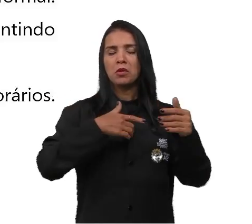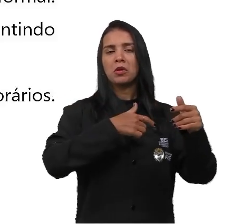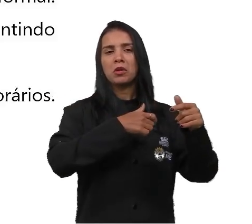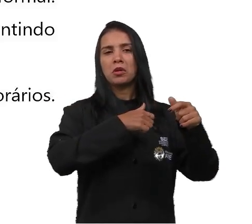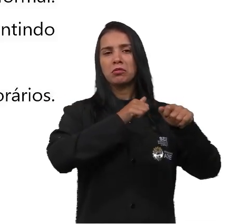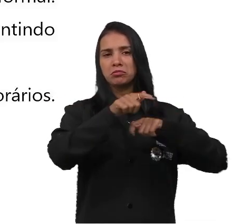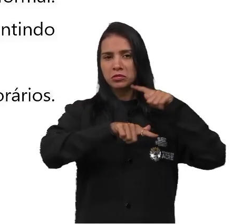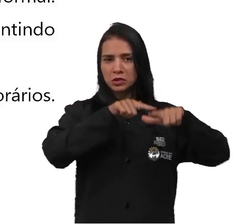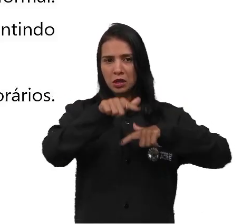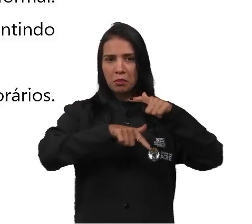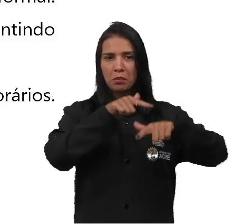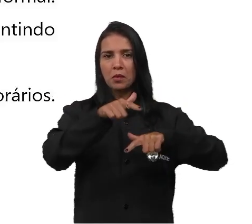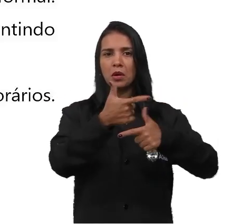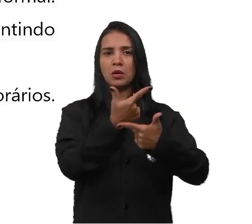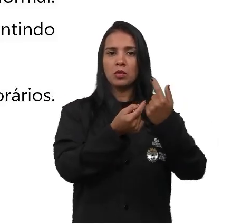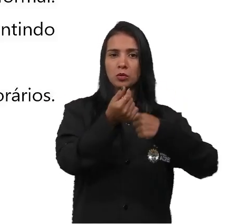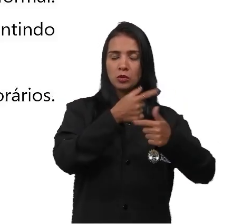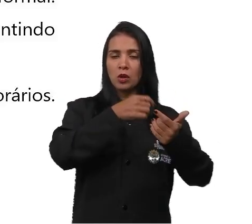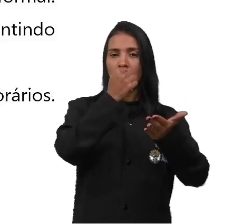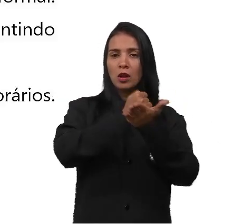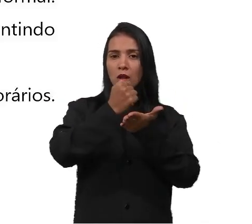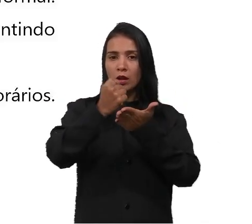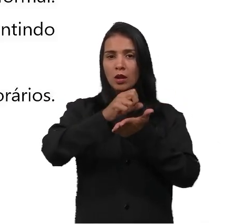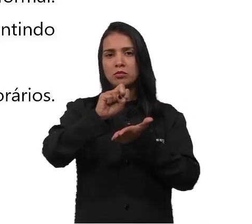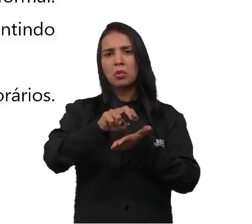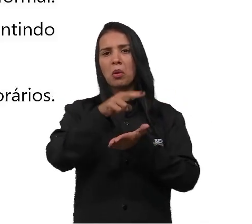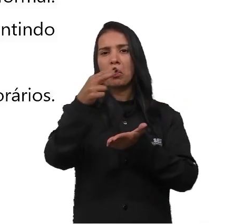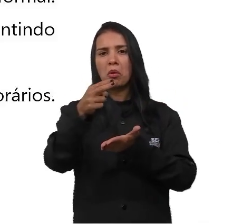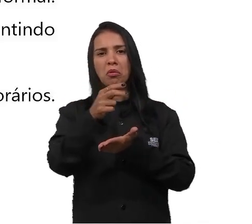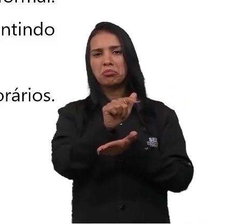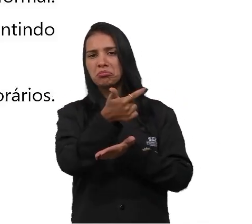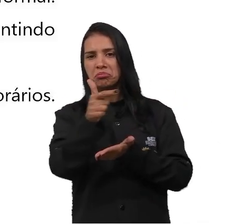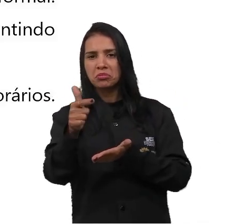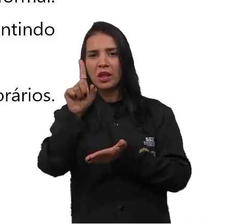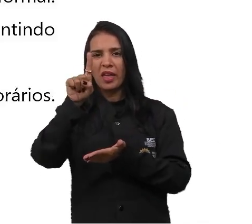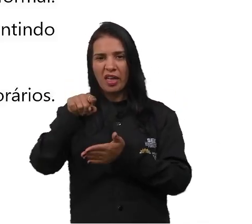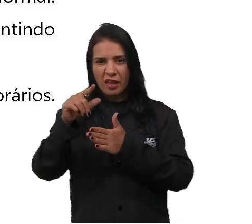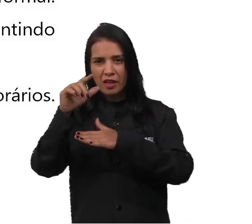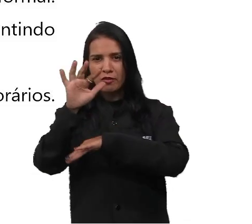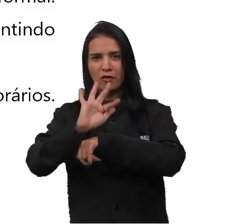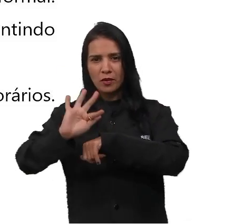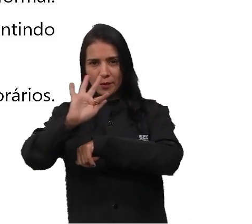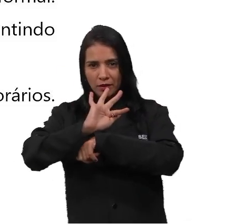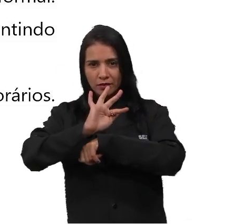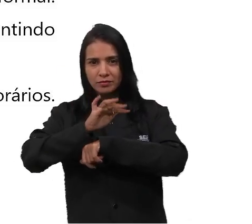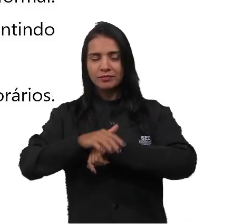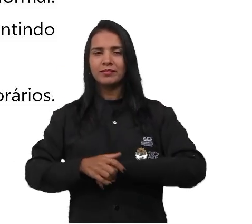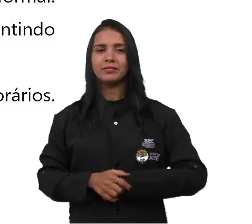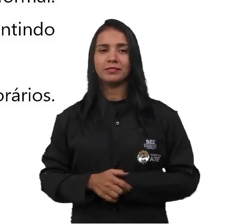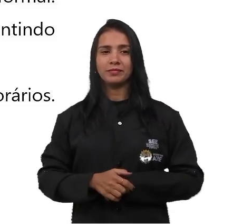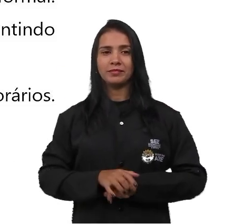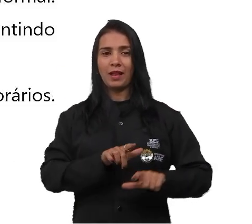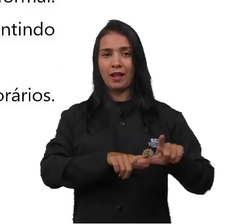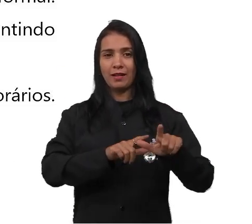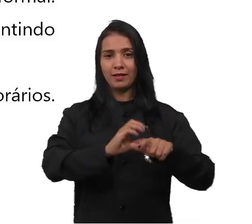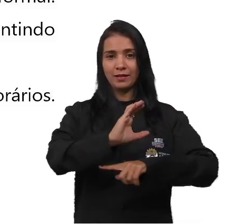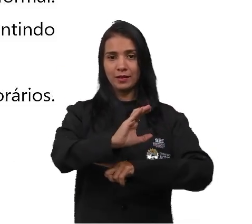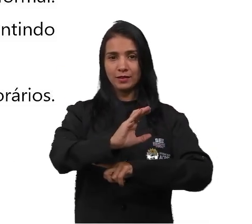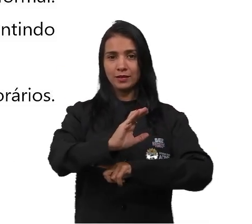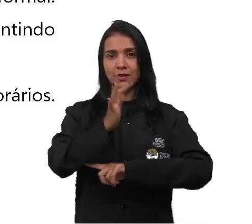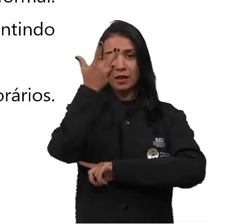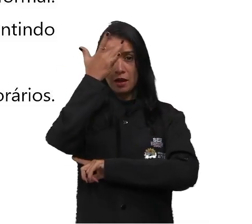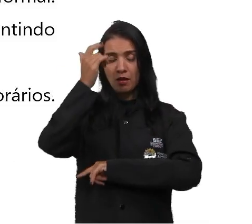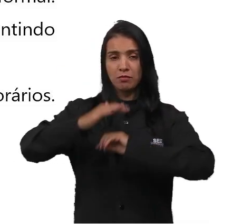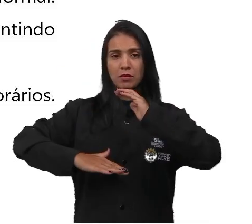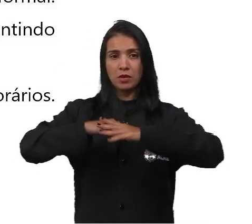registrada ou não, é considerada formal. Letra C. O trabalhador formal possui